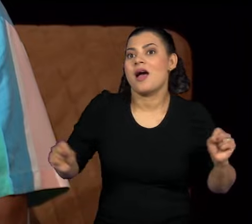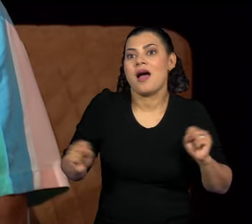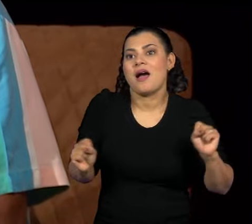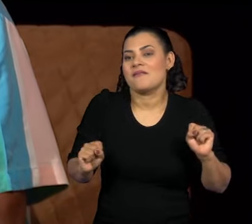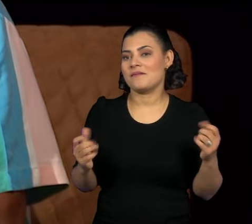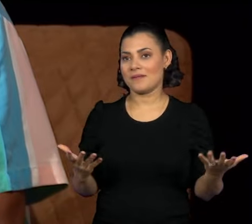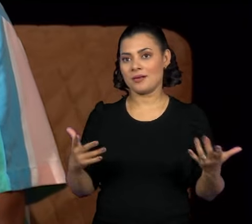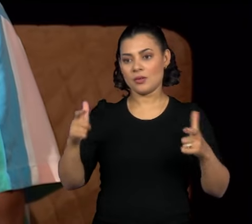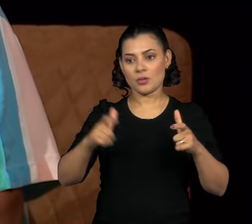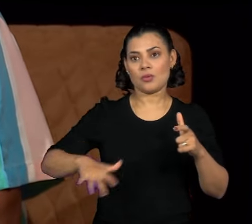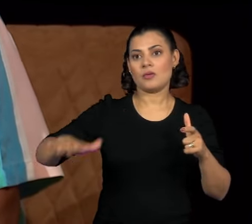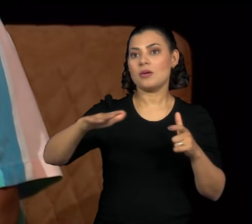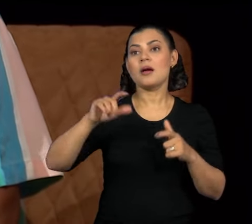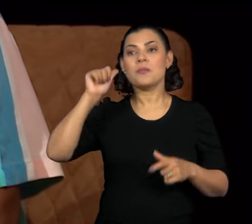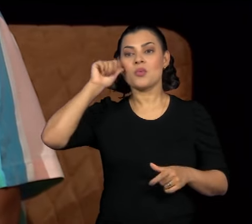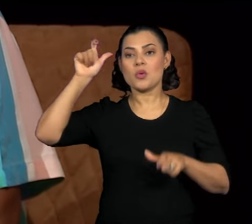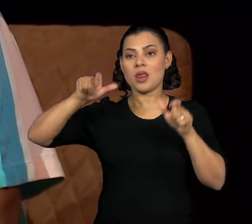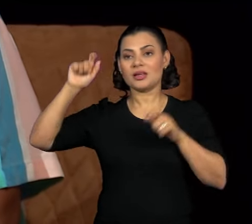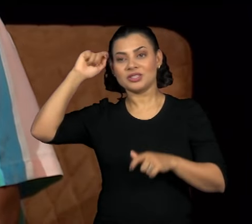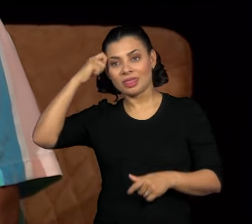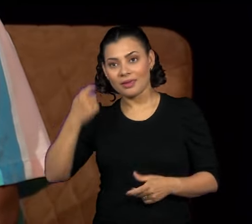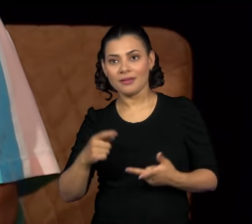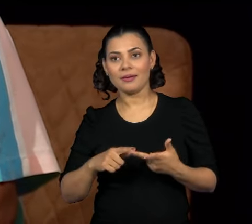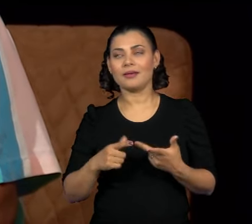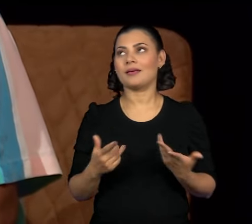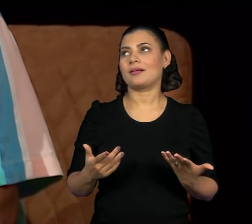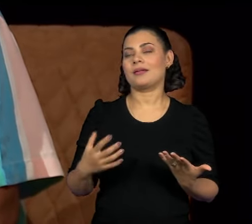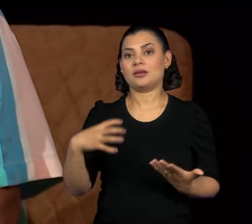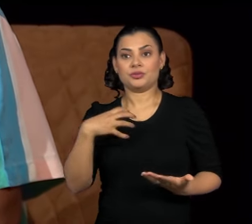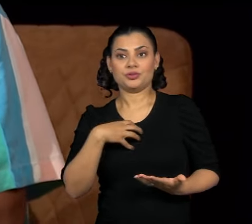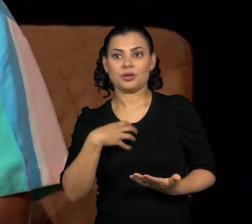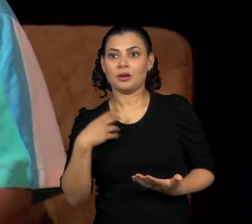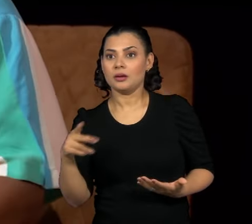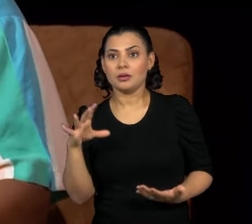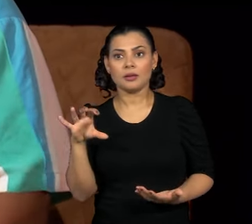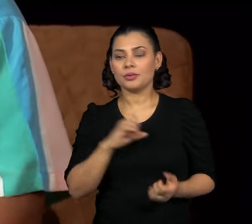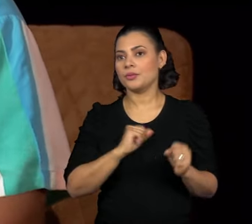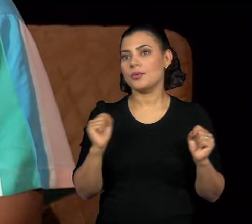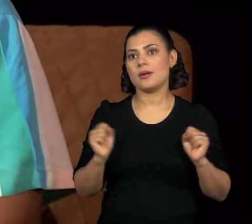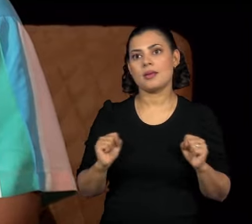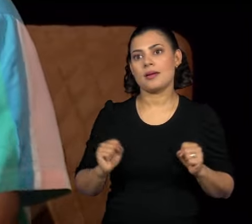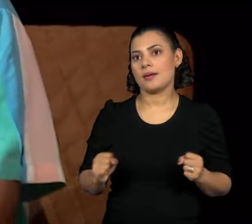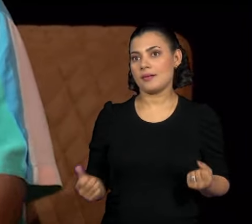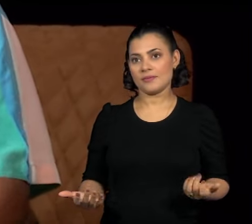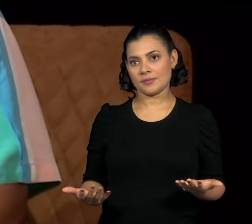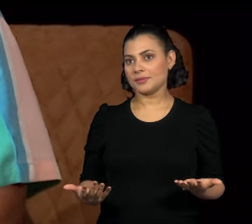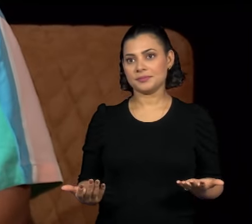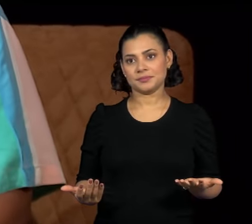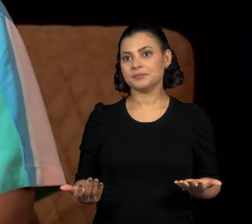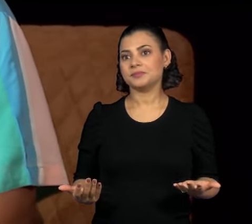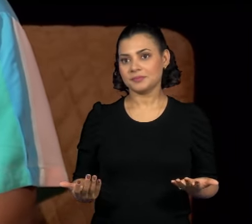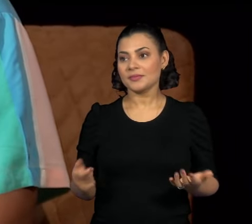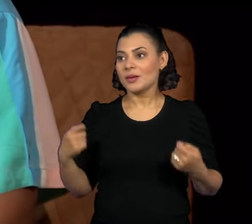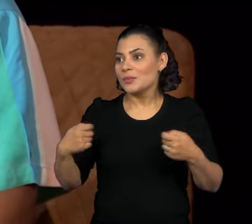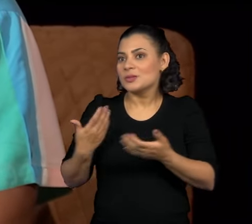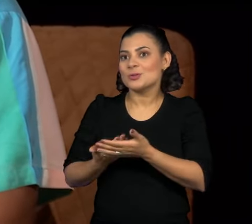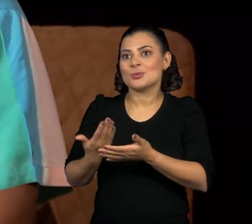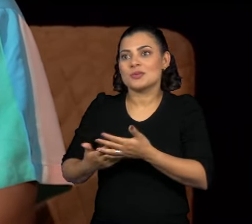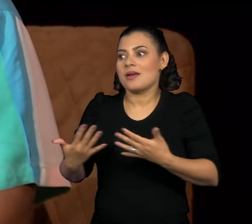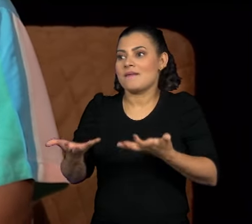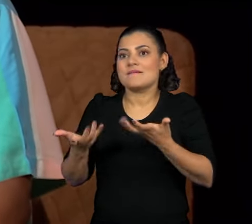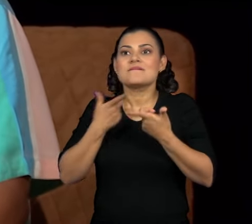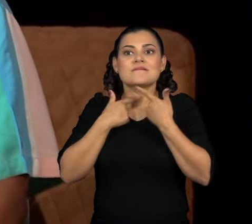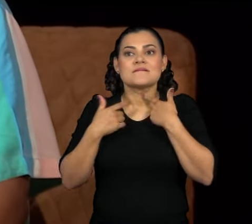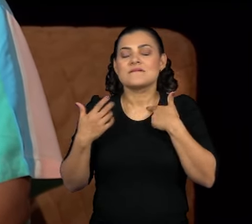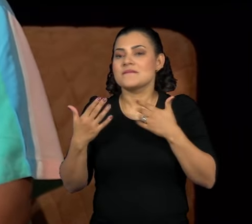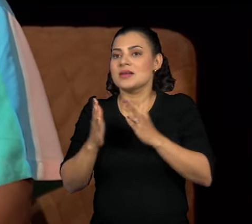ambiente aqui de mulheres negras, Lune, né? Eu pensava, poxa, esse é o meu lugar, eu tenho que tocar nesse lugar, né?